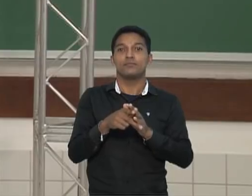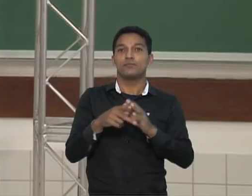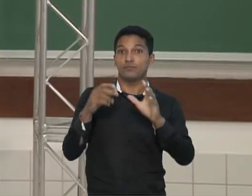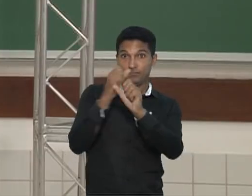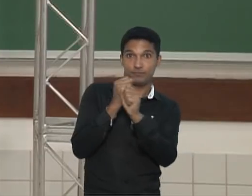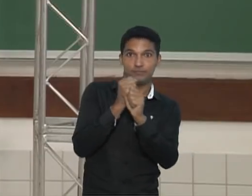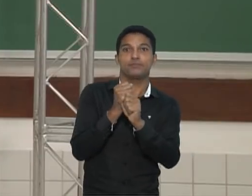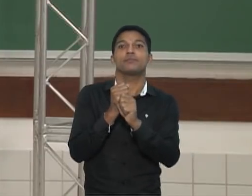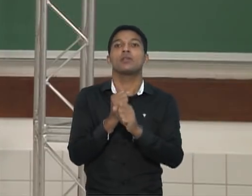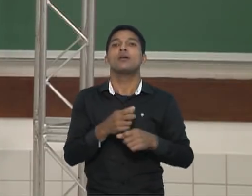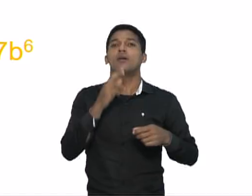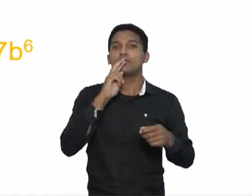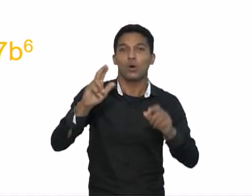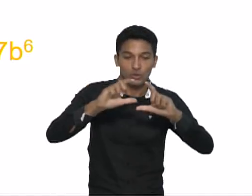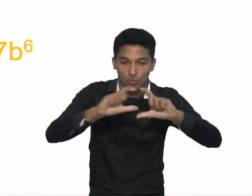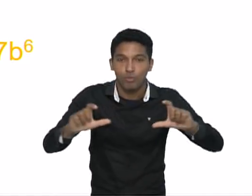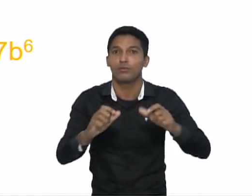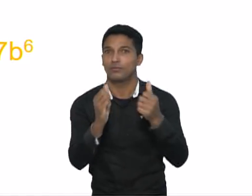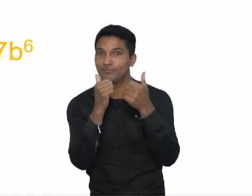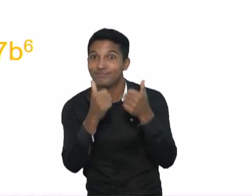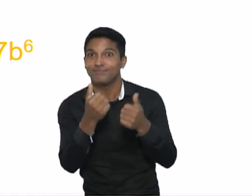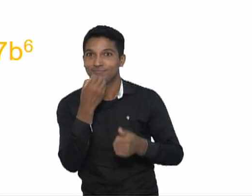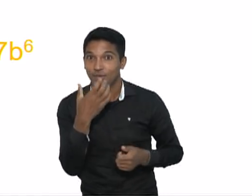é essa aqui, tá bom?